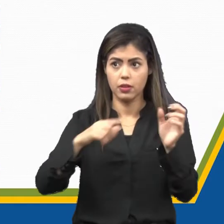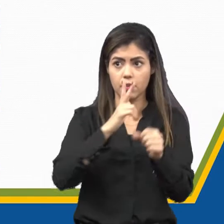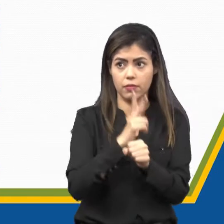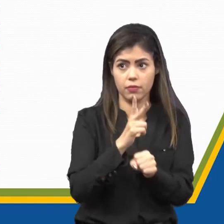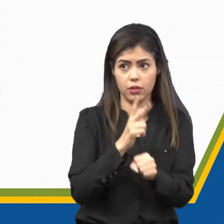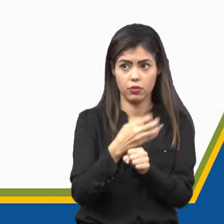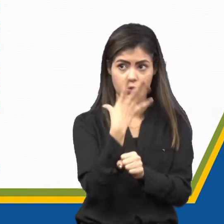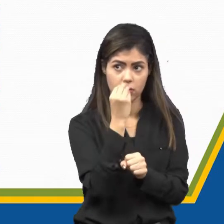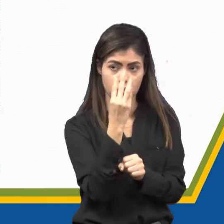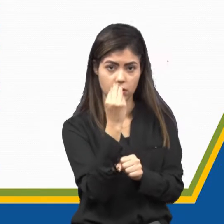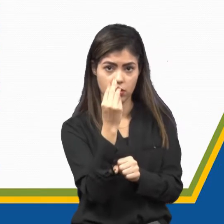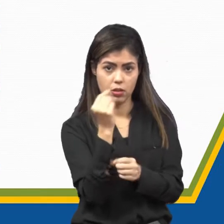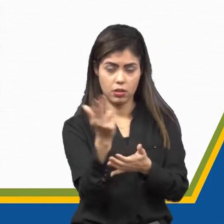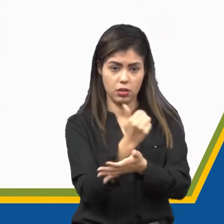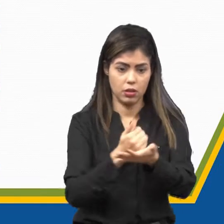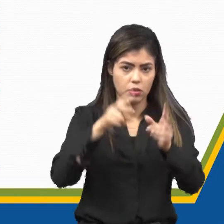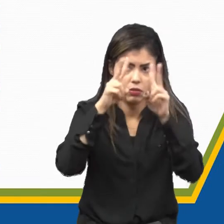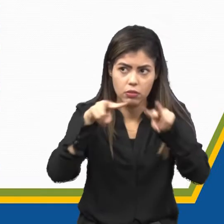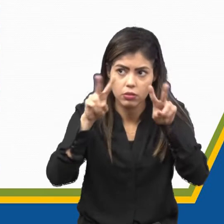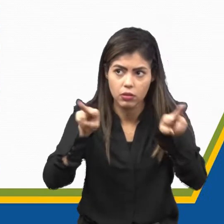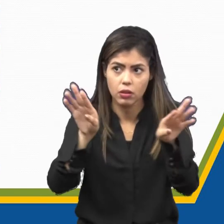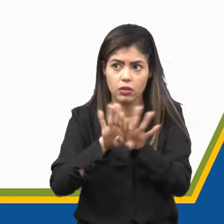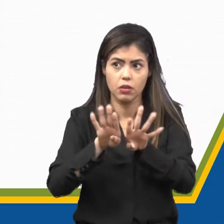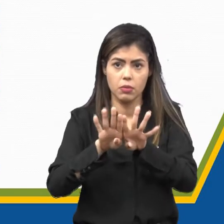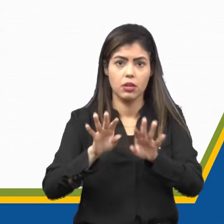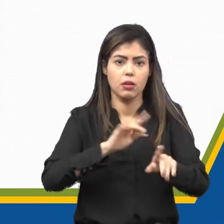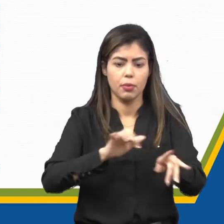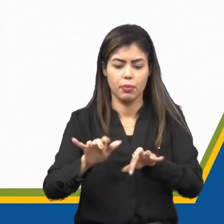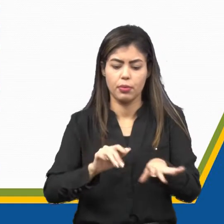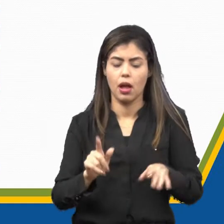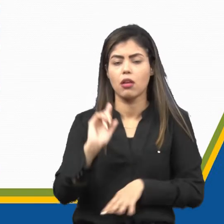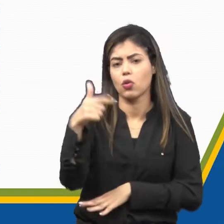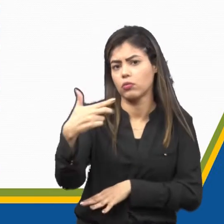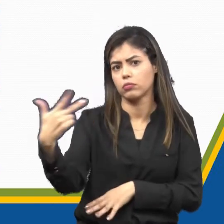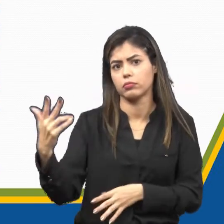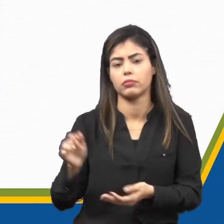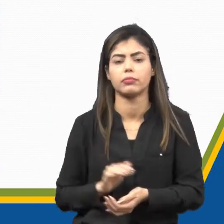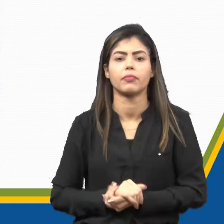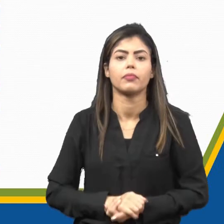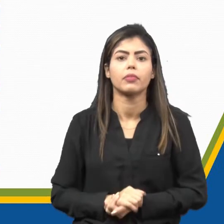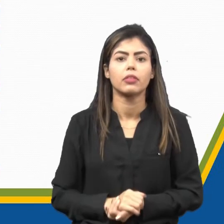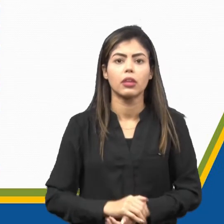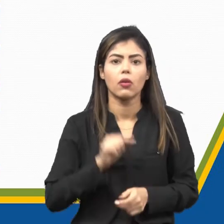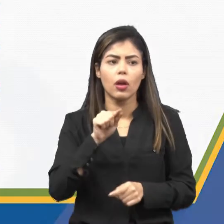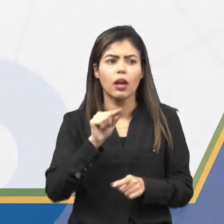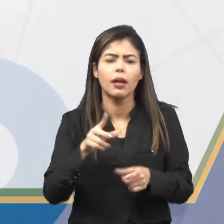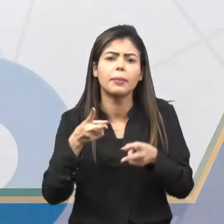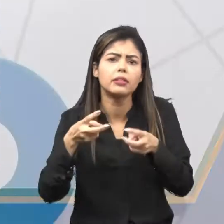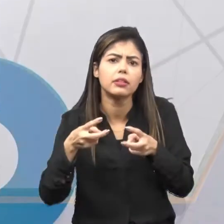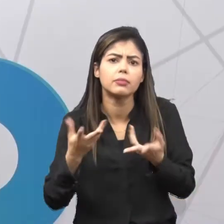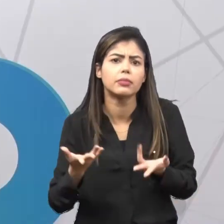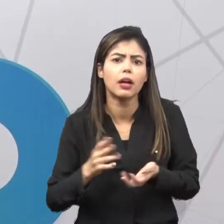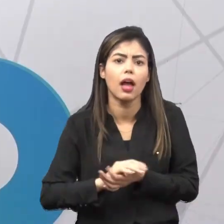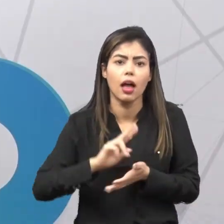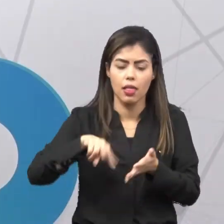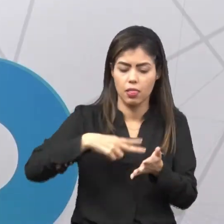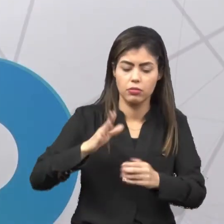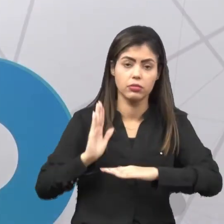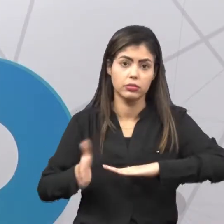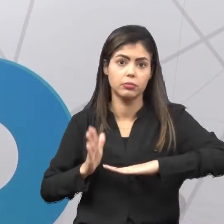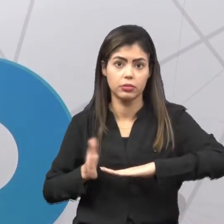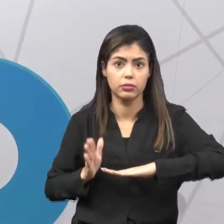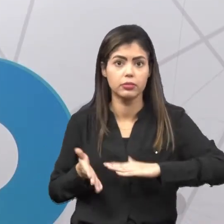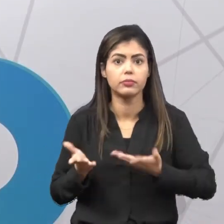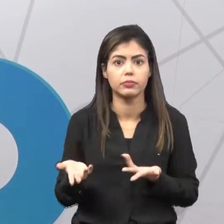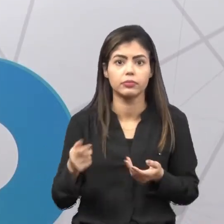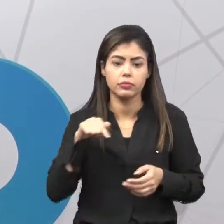vídeo, fotografia, artes visuais e digitais e muitos outros. Então, o que é que a gente percebe? Que a dança